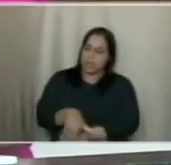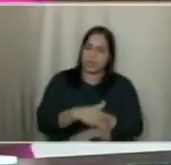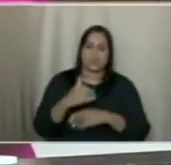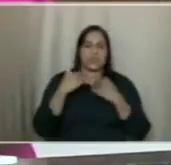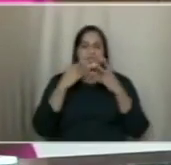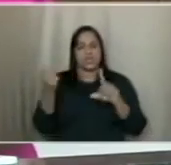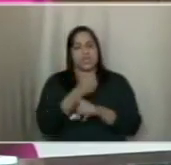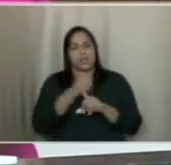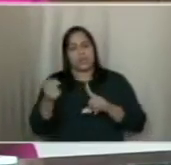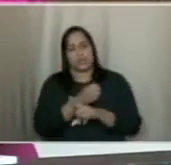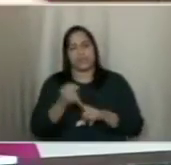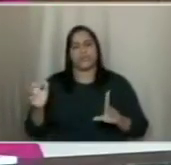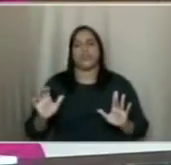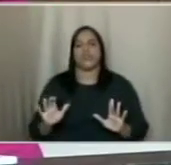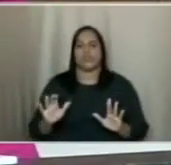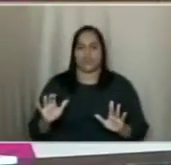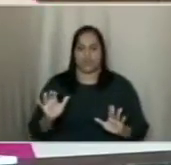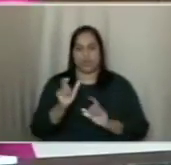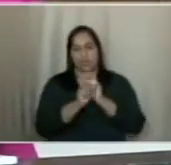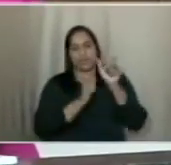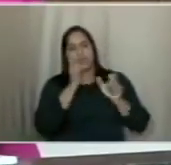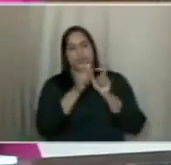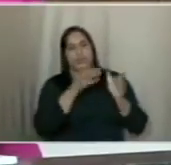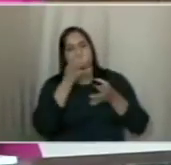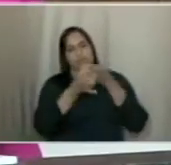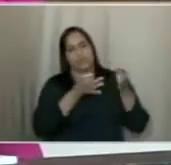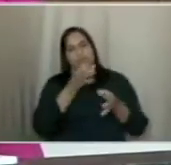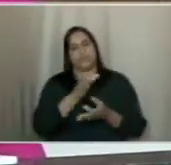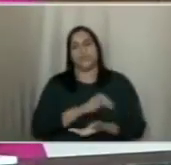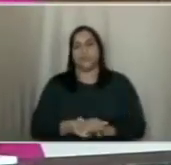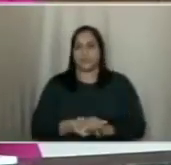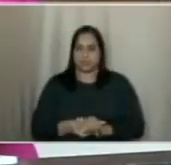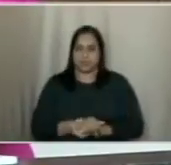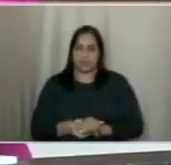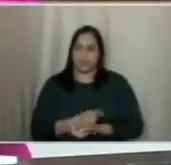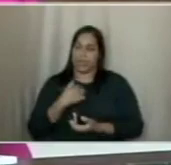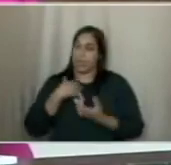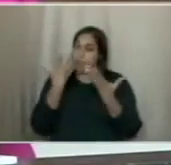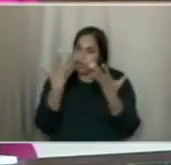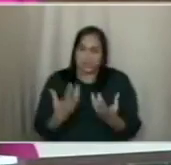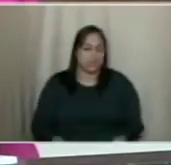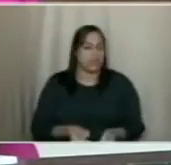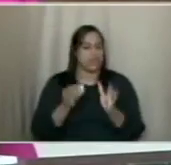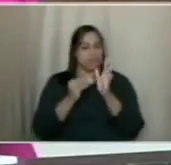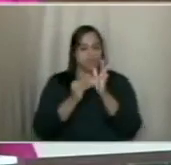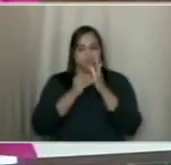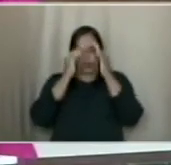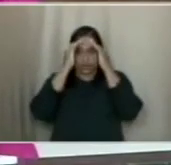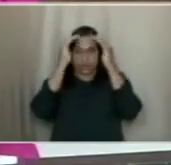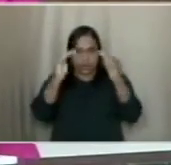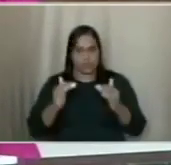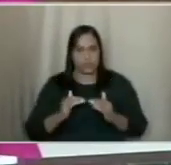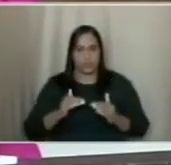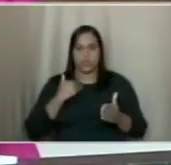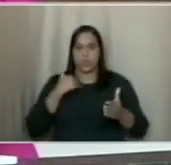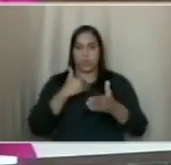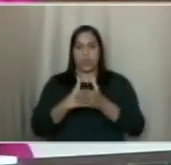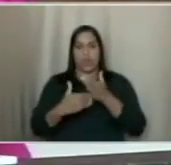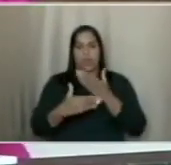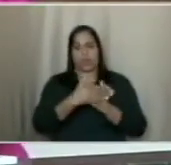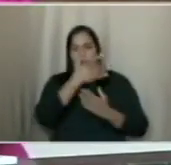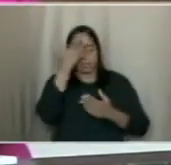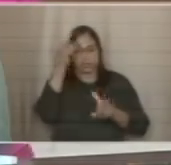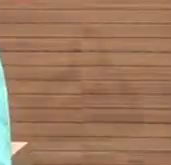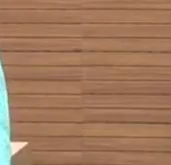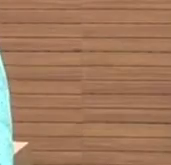sem serem ofendidos estar em qualquer lugar dizendo que não admito falta de respeito contra qualquer pessoa eu